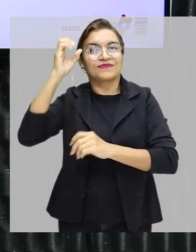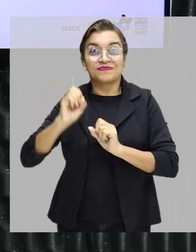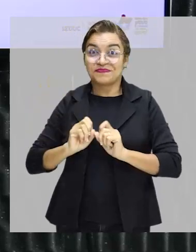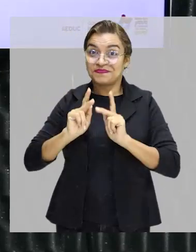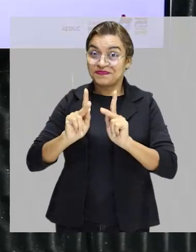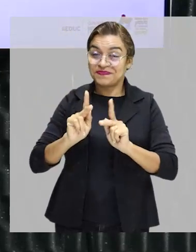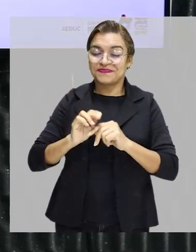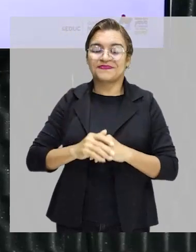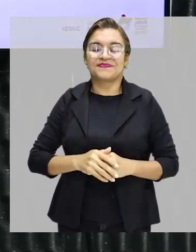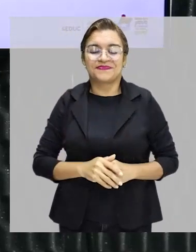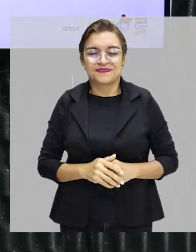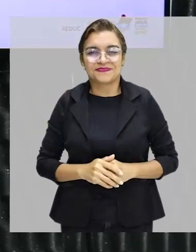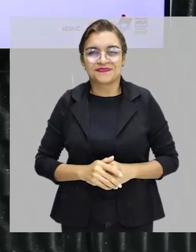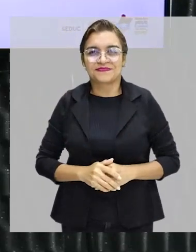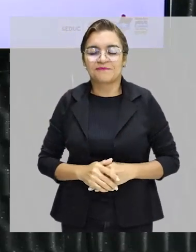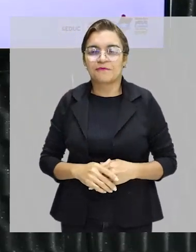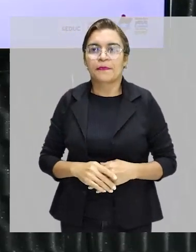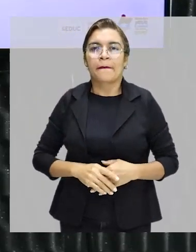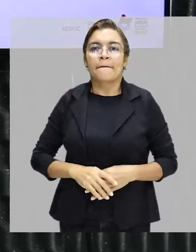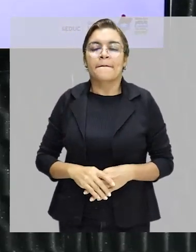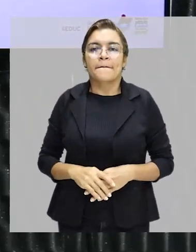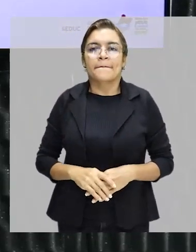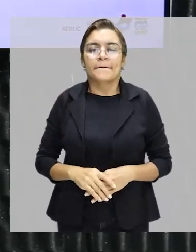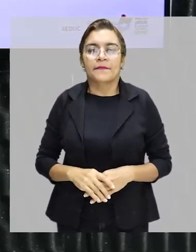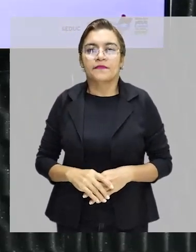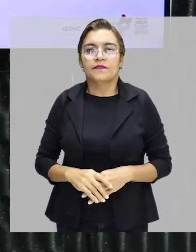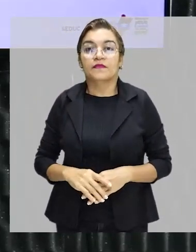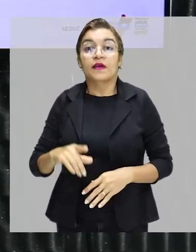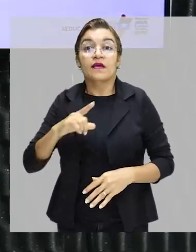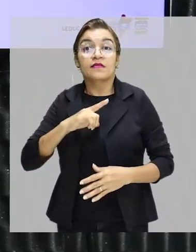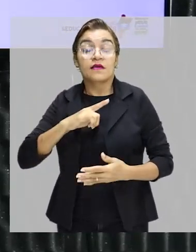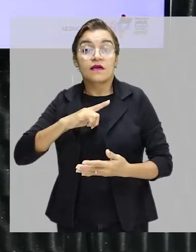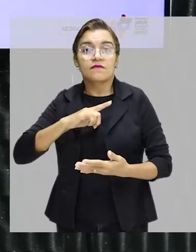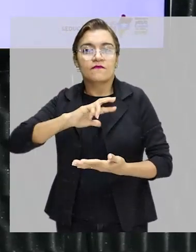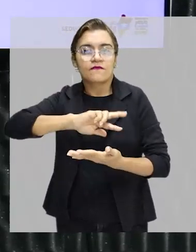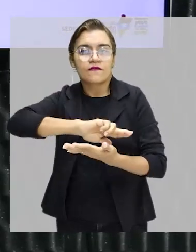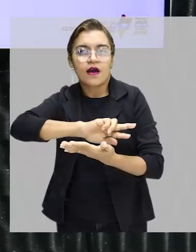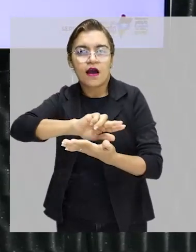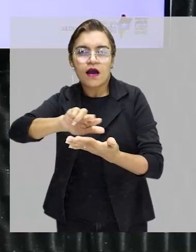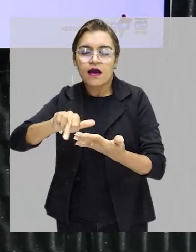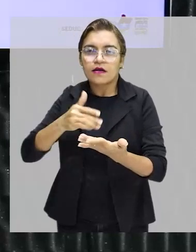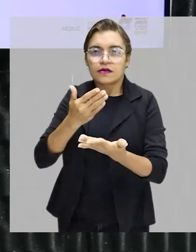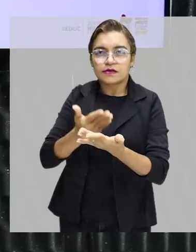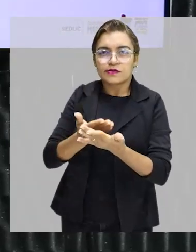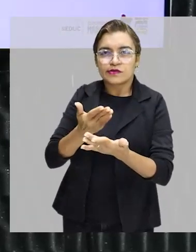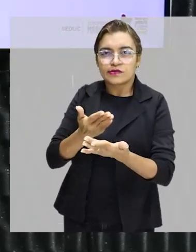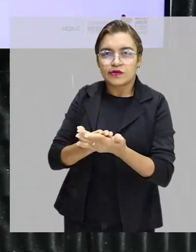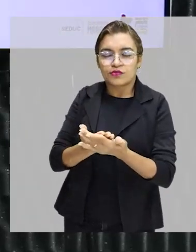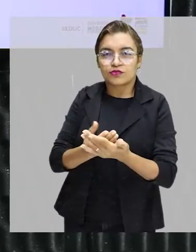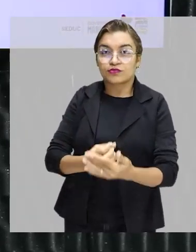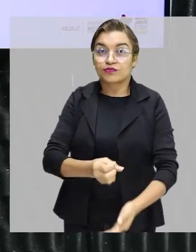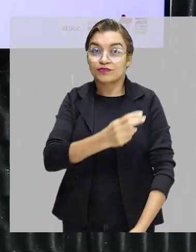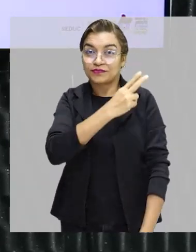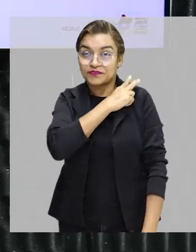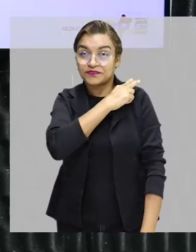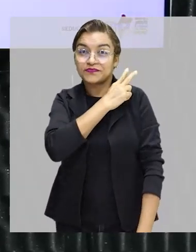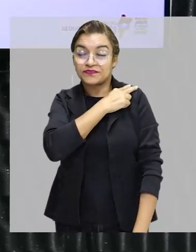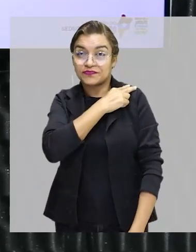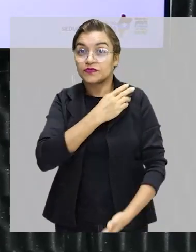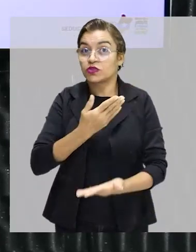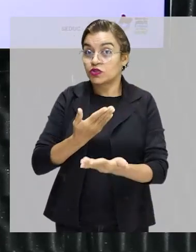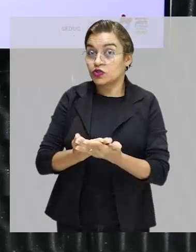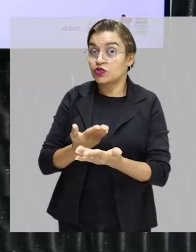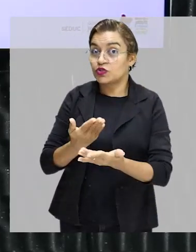estudos. Beleza, turminha? Bom, estamos em uma série de aulas relacionadas ao segundo ano do ensino médio, o estudo